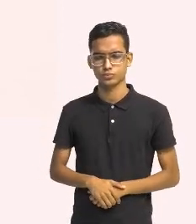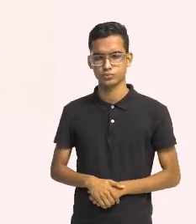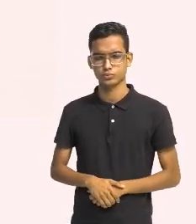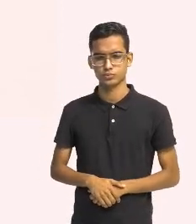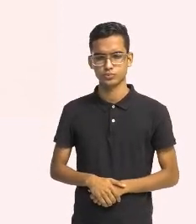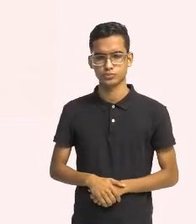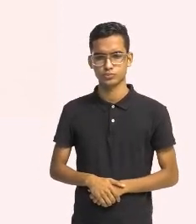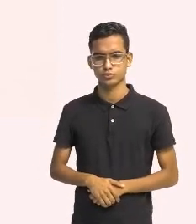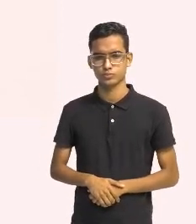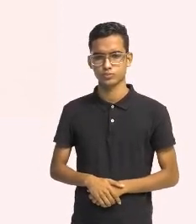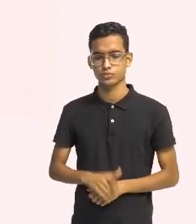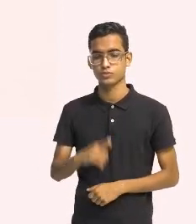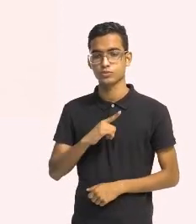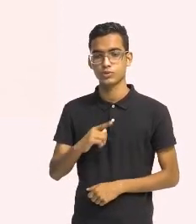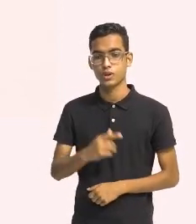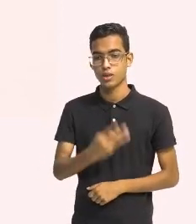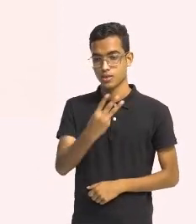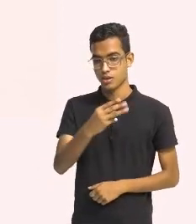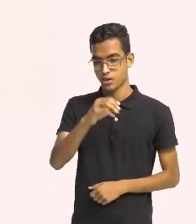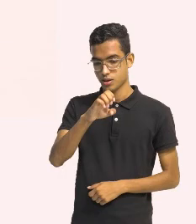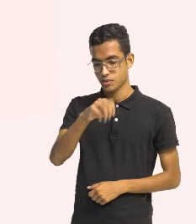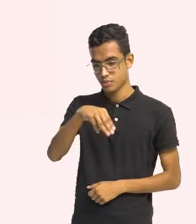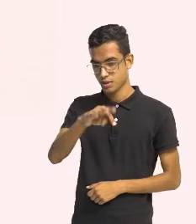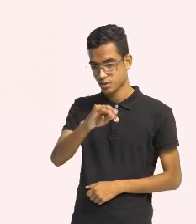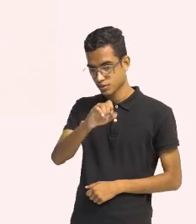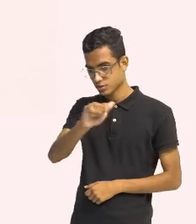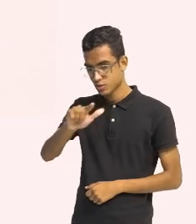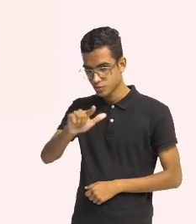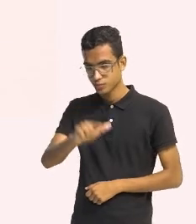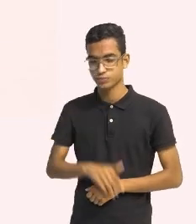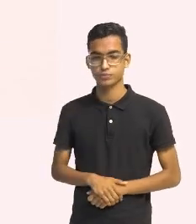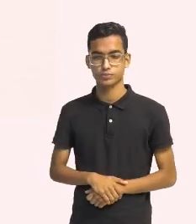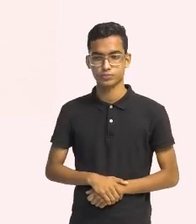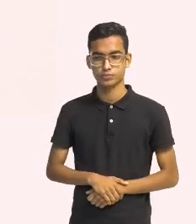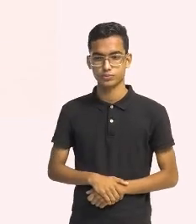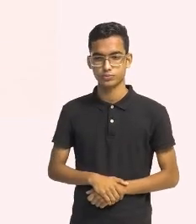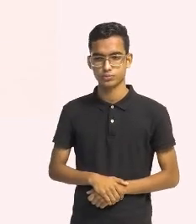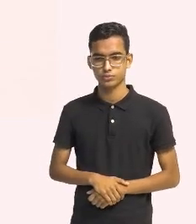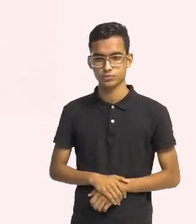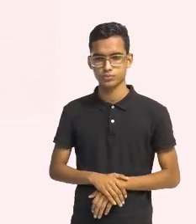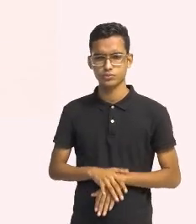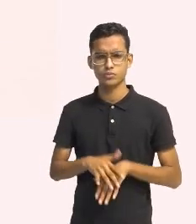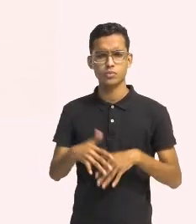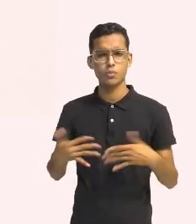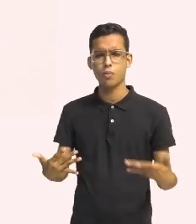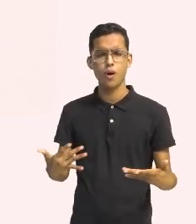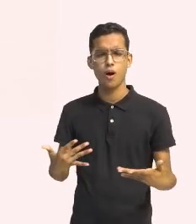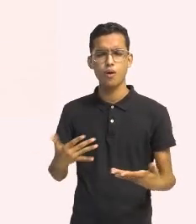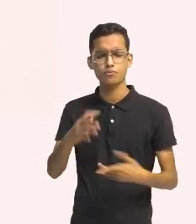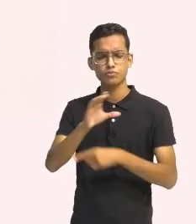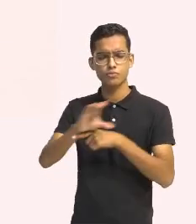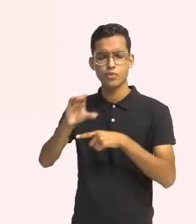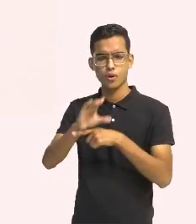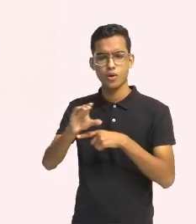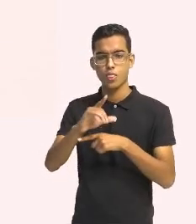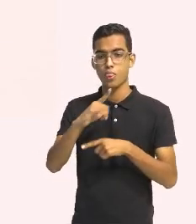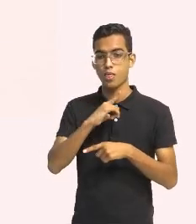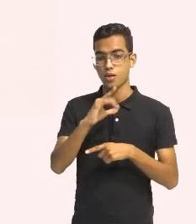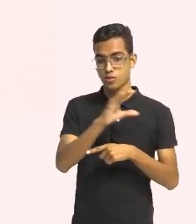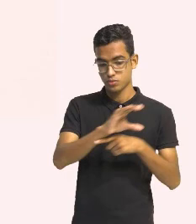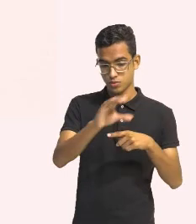3 metis, né? São 3, tá bom? Aí eles estão em que carbono? Tem metil no